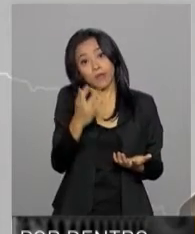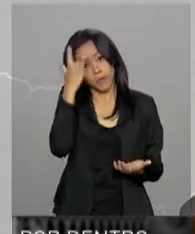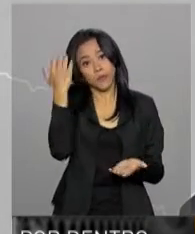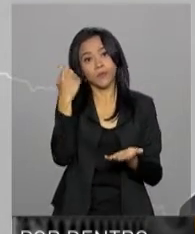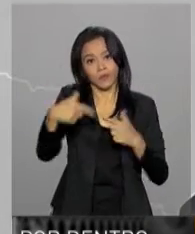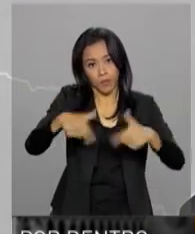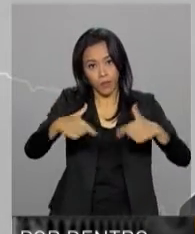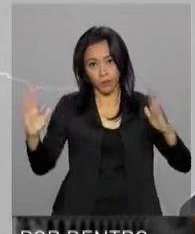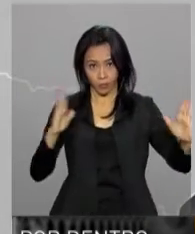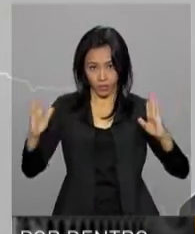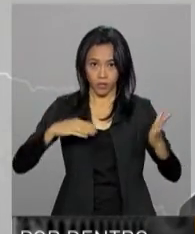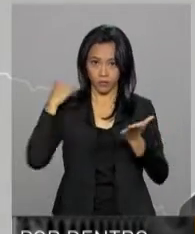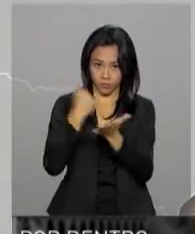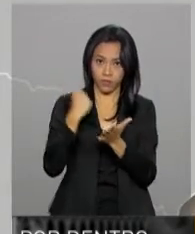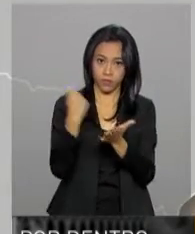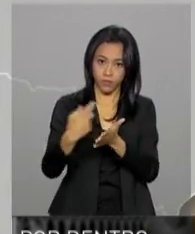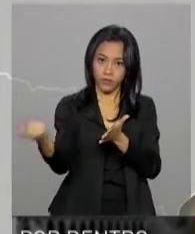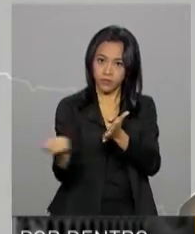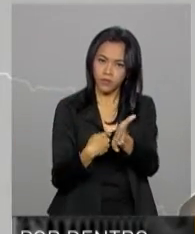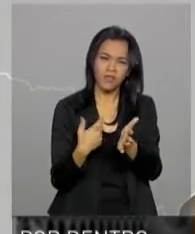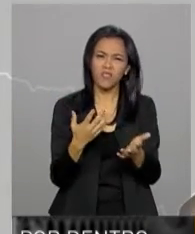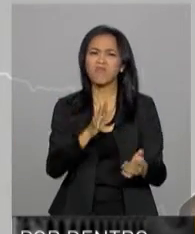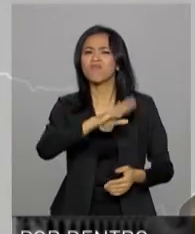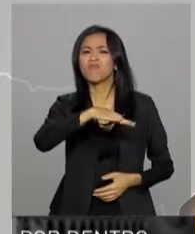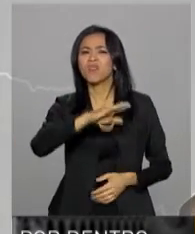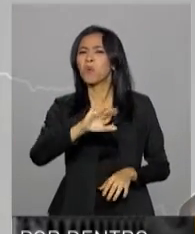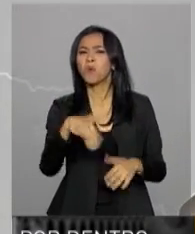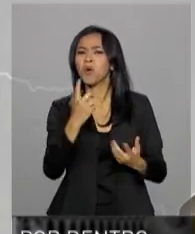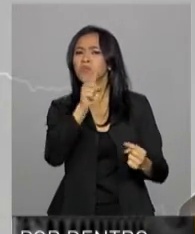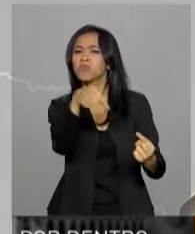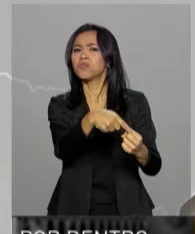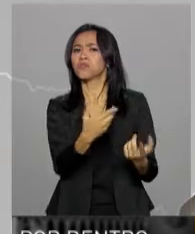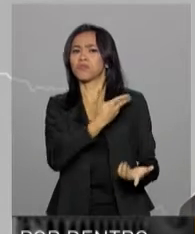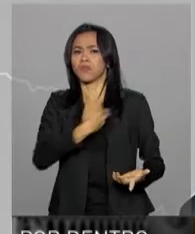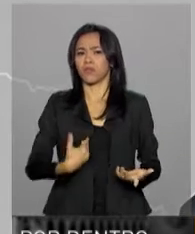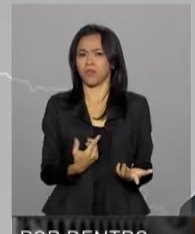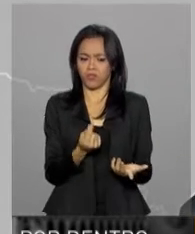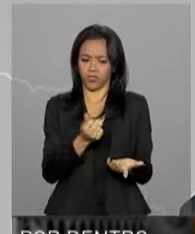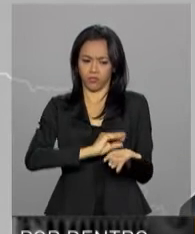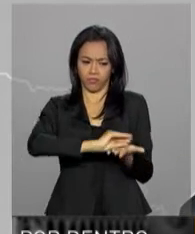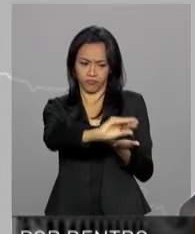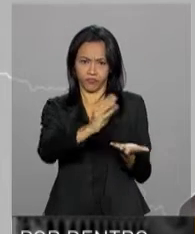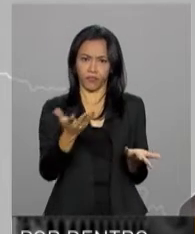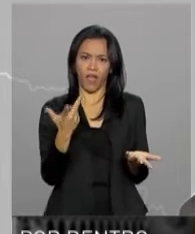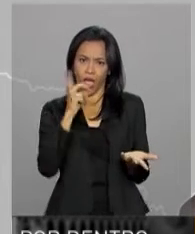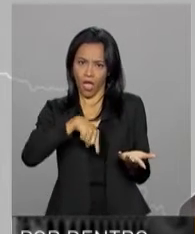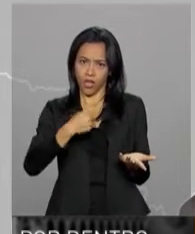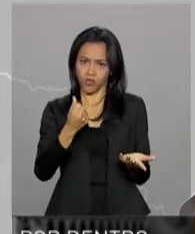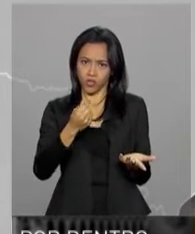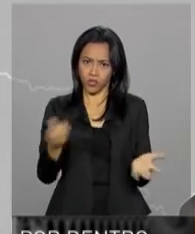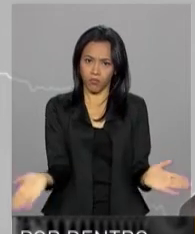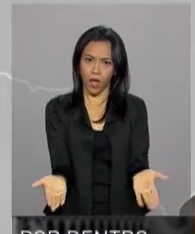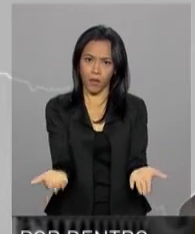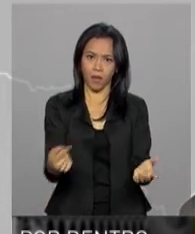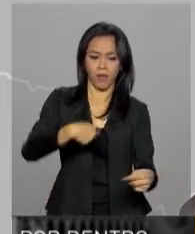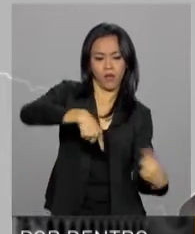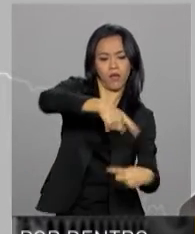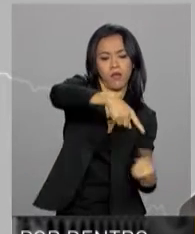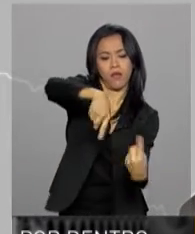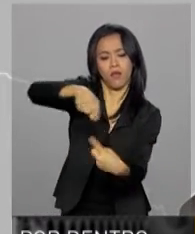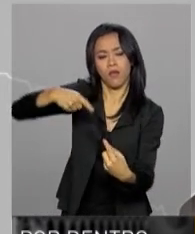assinada mas é com que o objetivo do governo com essa liberação é uma tentativa de aquecer o mercado de consumo